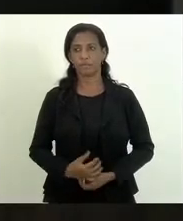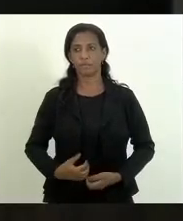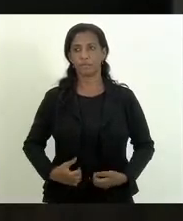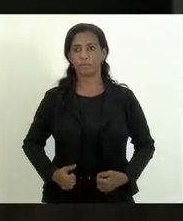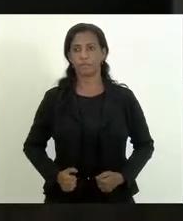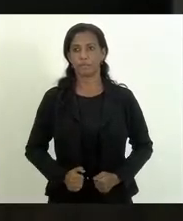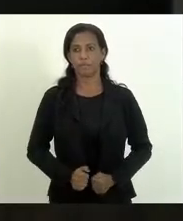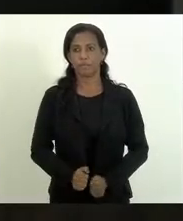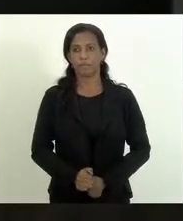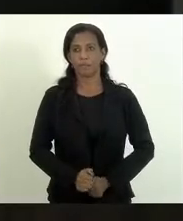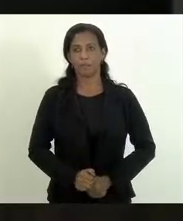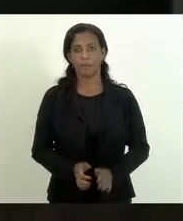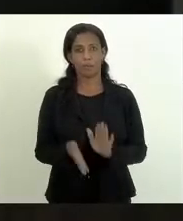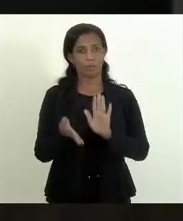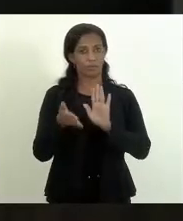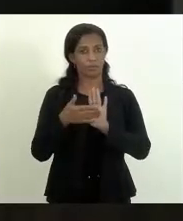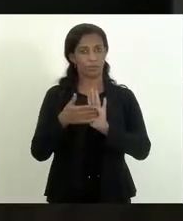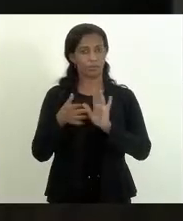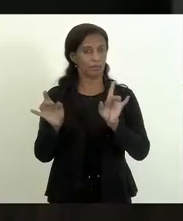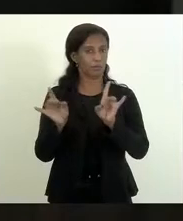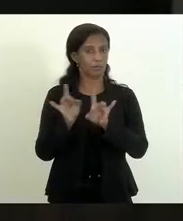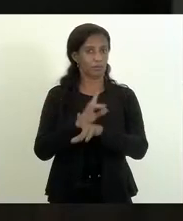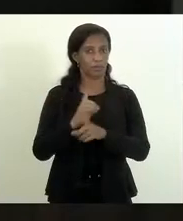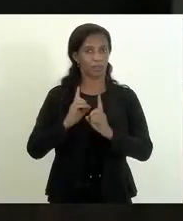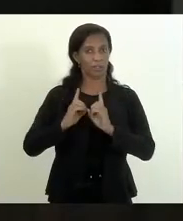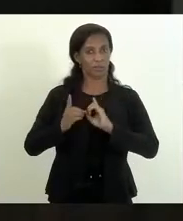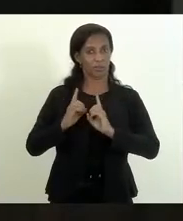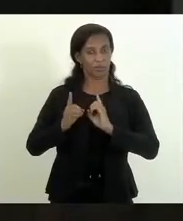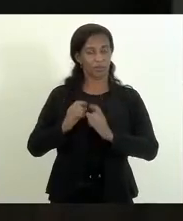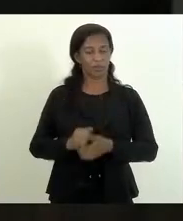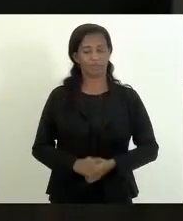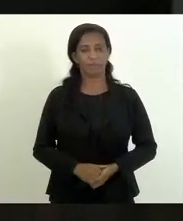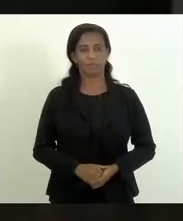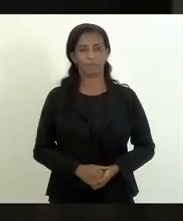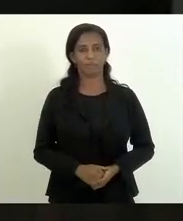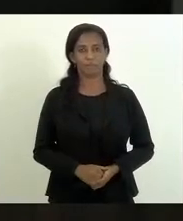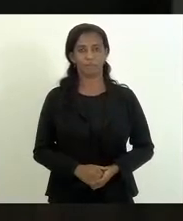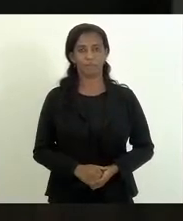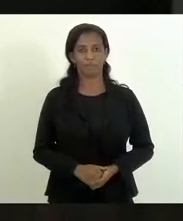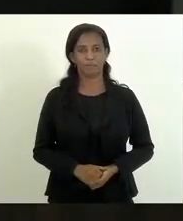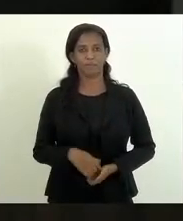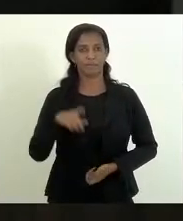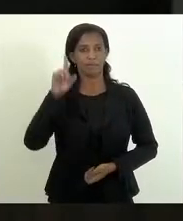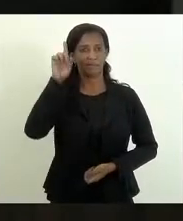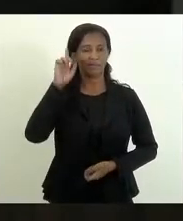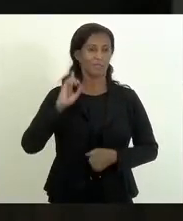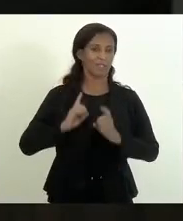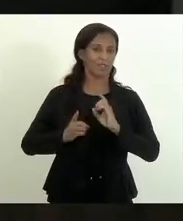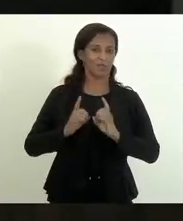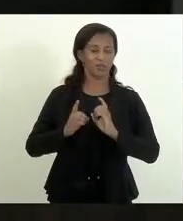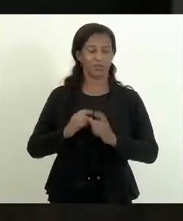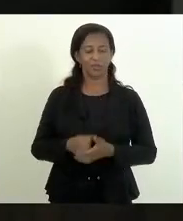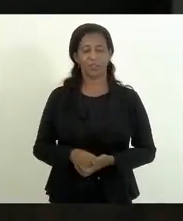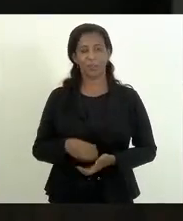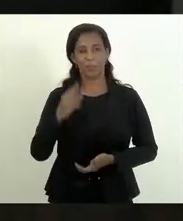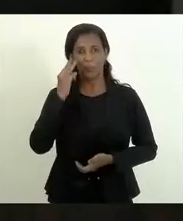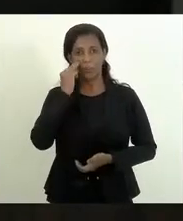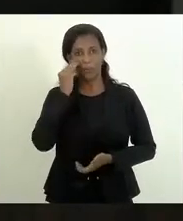Com os pareceres emitidos em discussão. Para discutir, presidente. Deputada Mônica, por